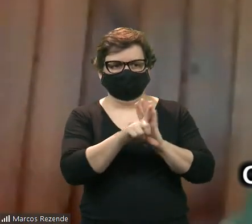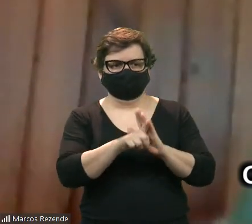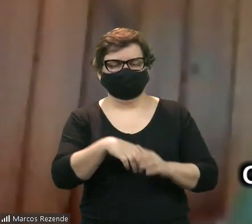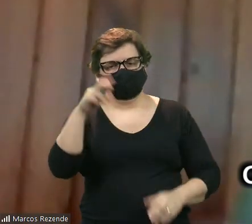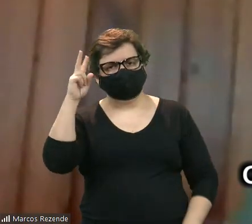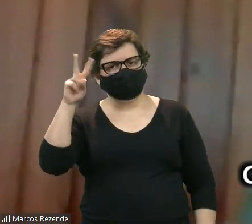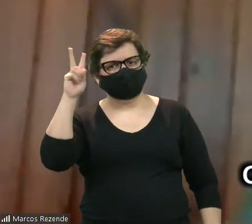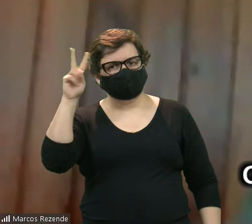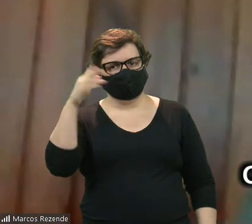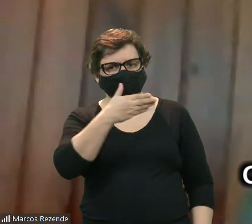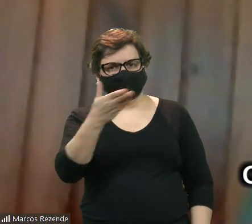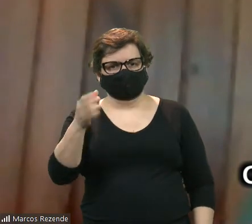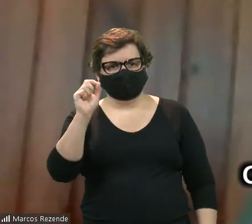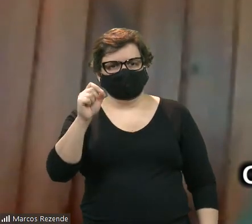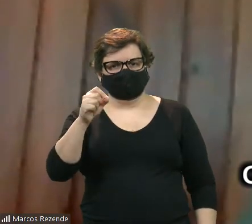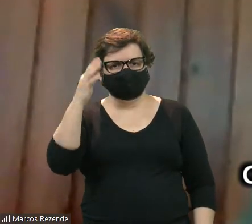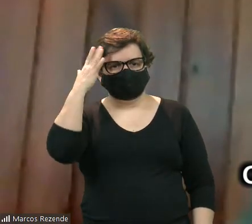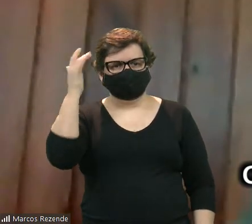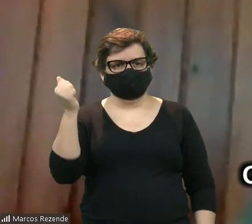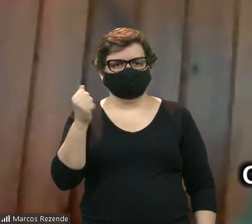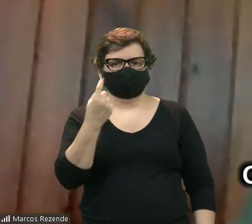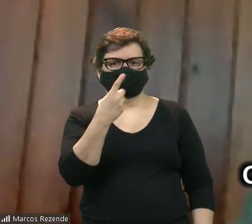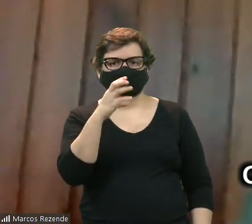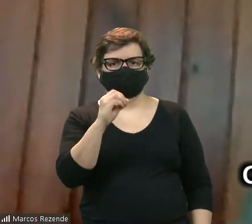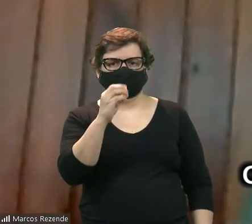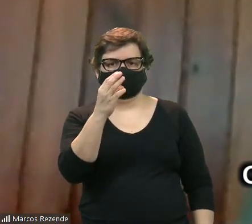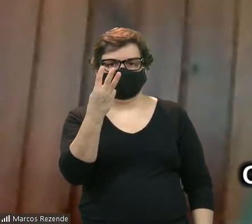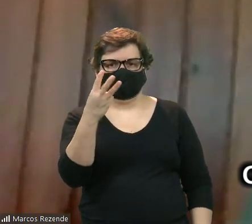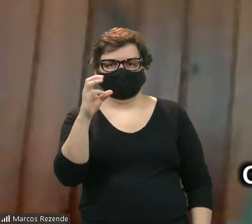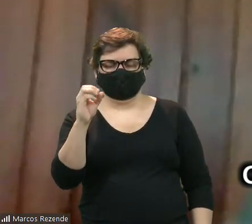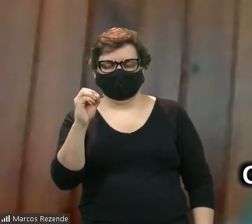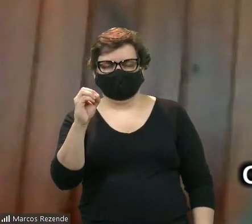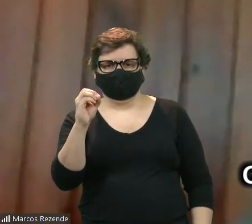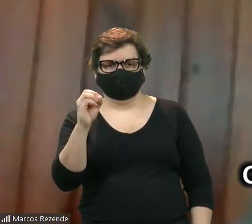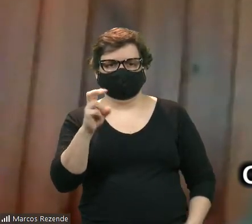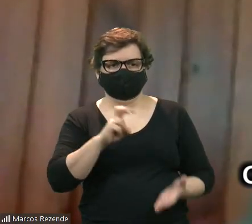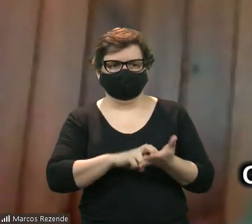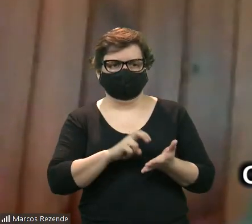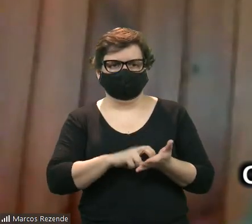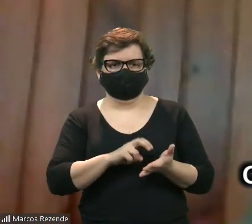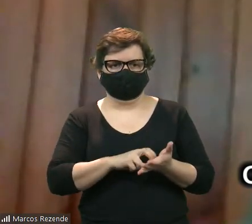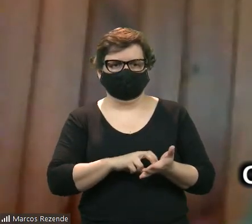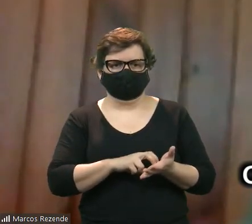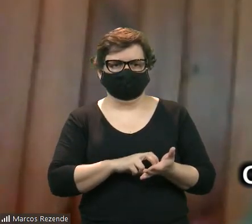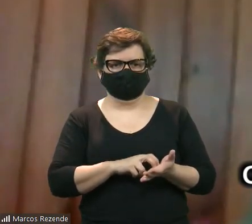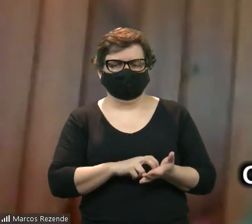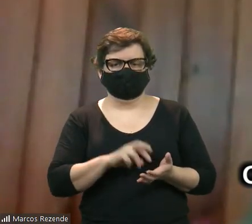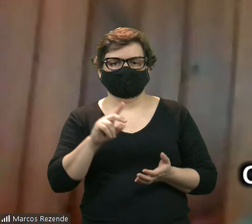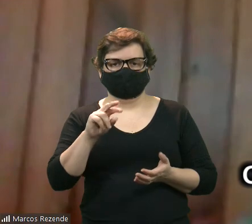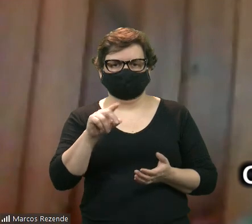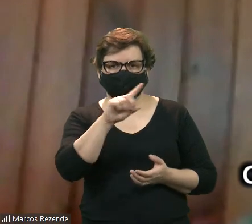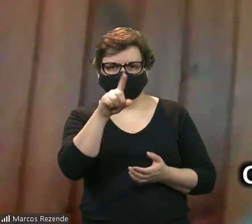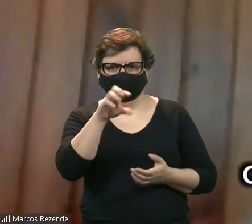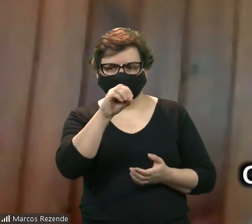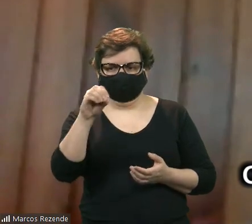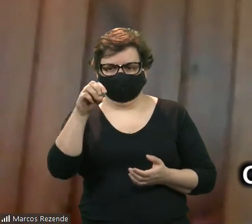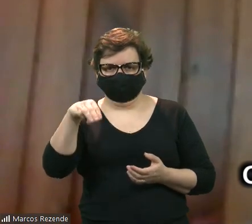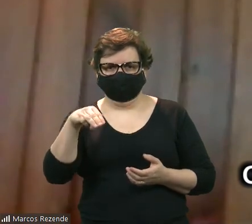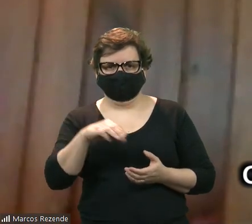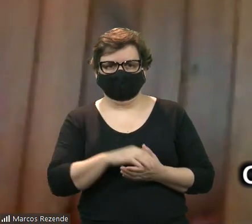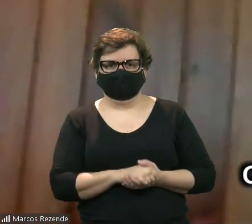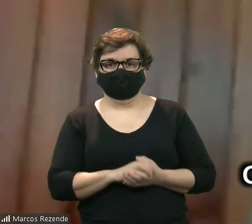Lembrar aos senhores vereadores que amanhã, às 10h30 da manhã, nesse mesmo aplicativo, só que